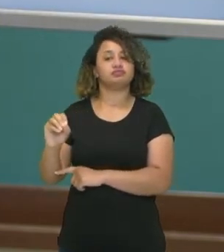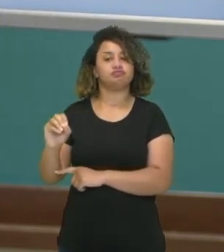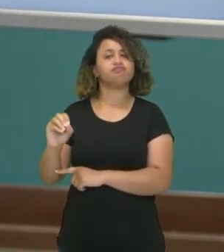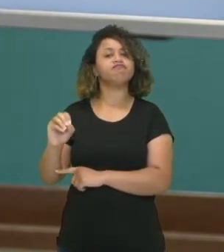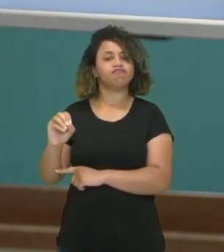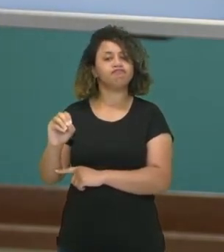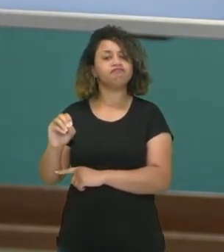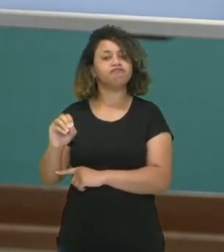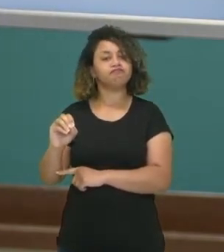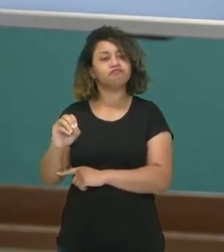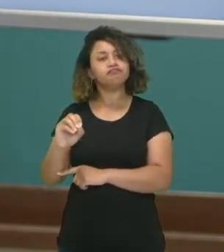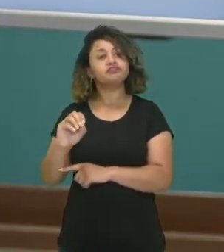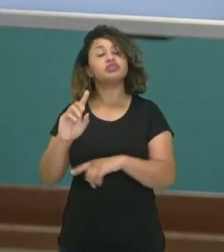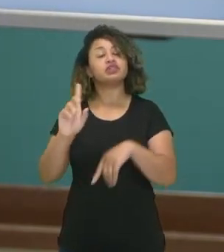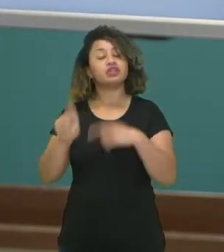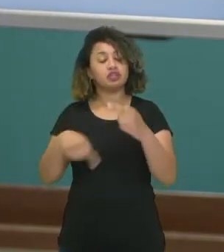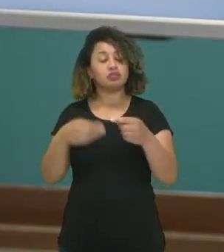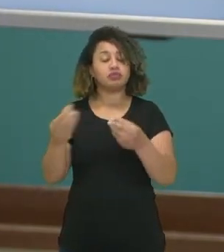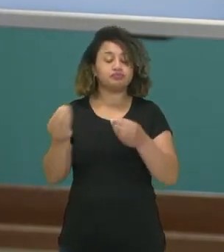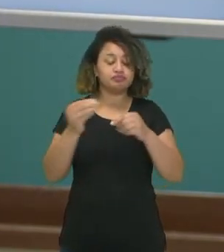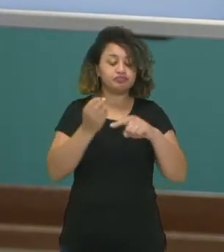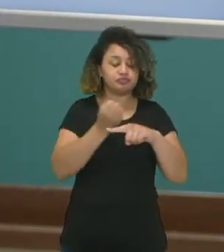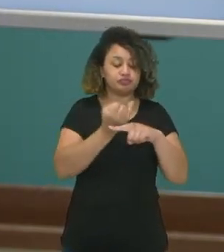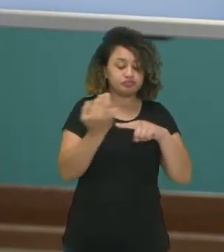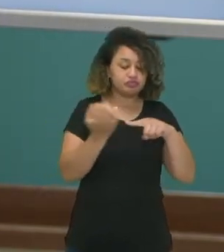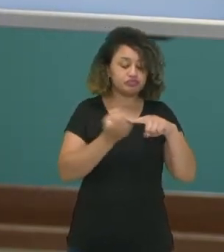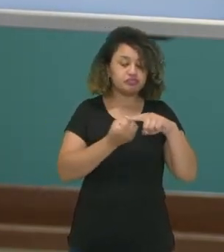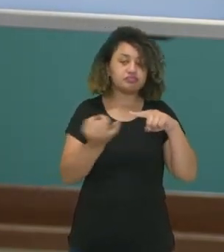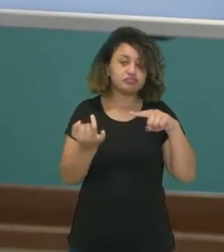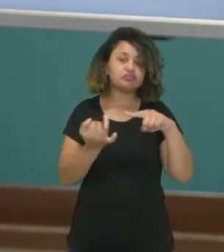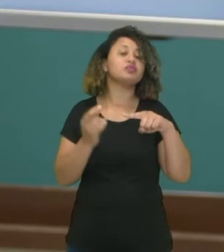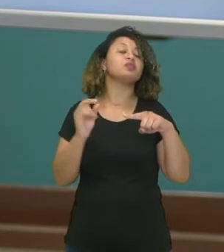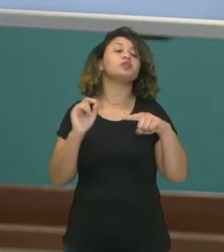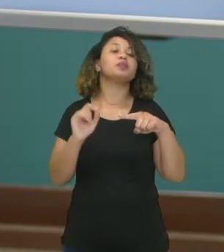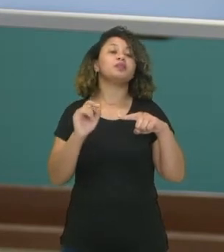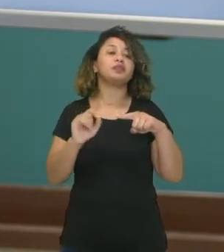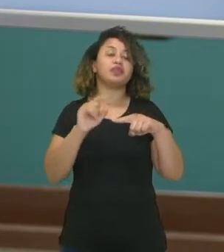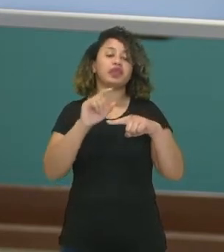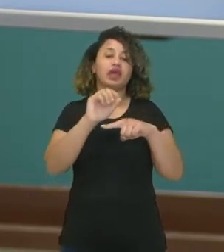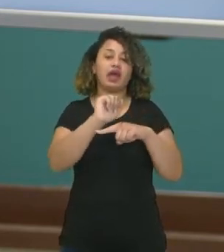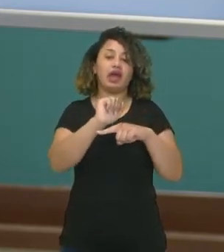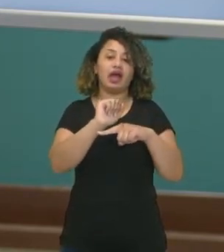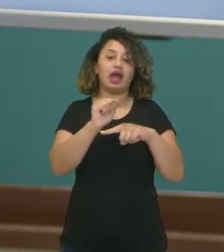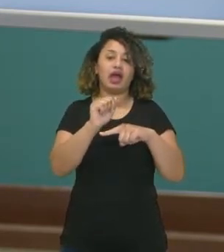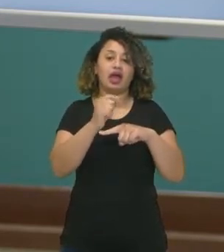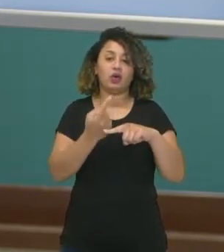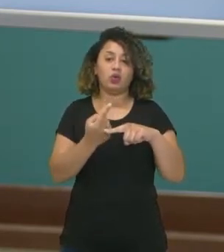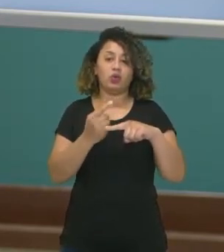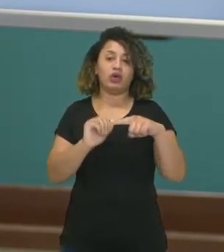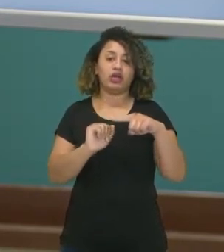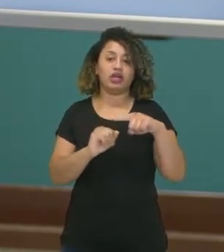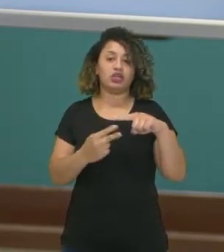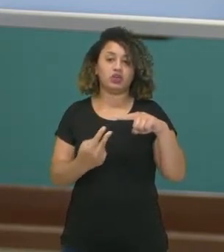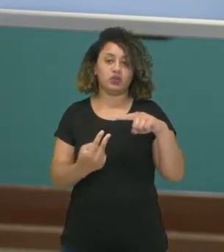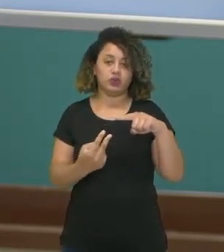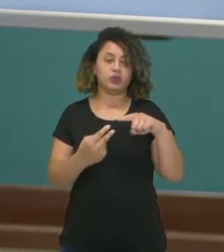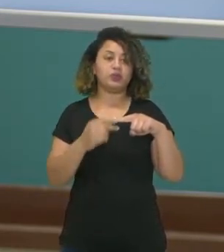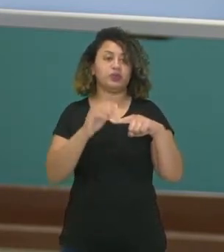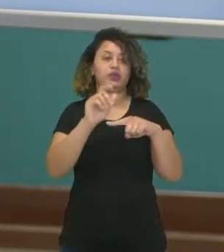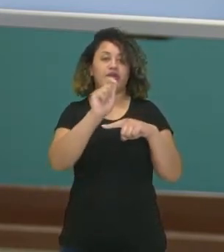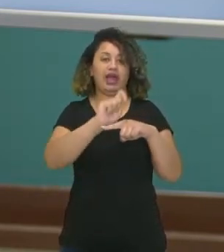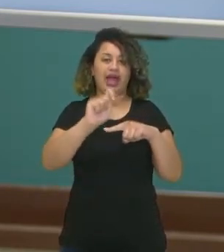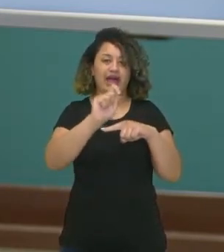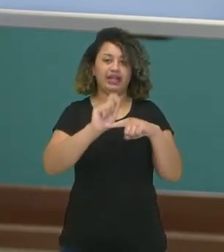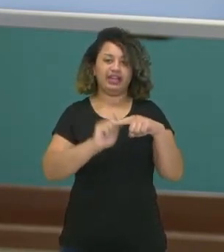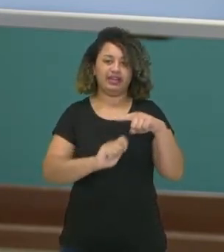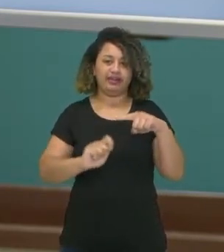2.500 centímetros quadrados. Fazendo, então, a proporção entre essas duas